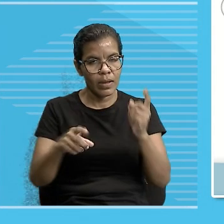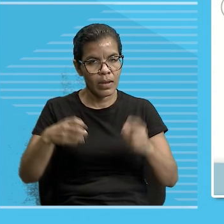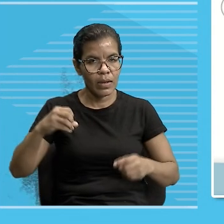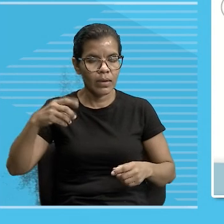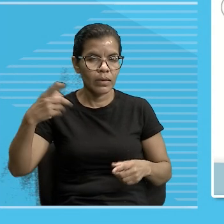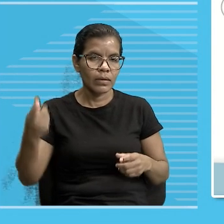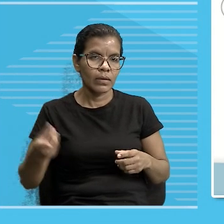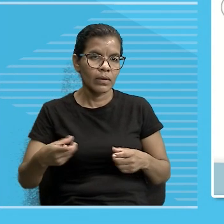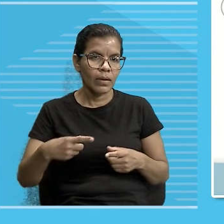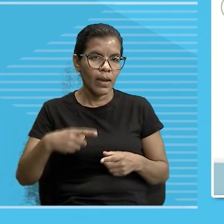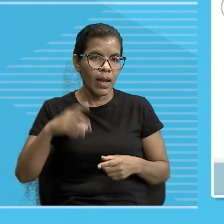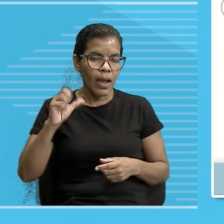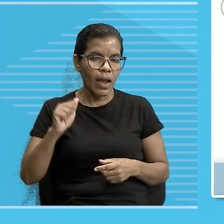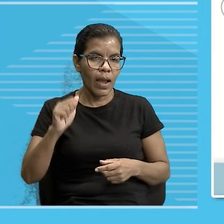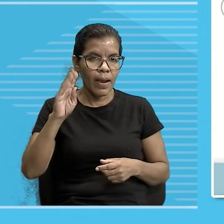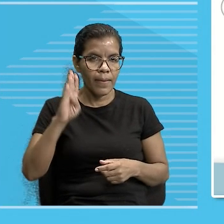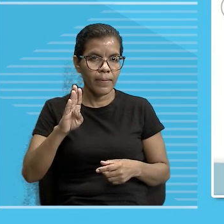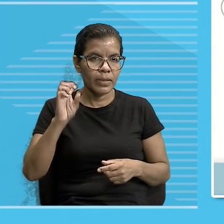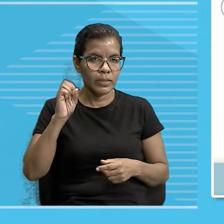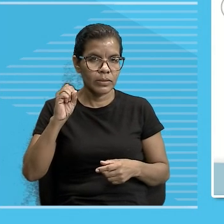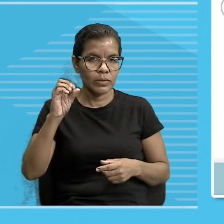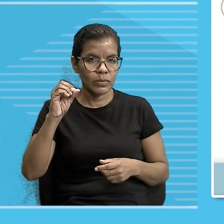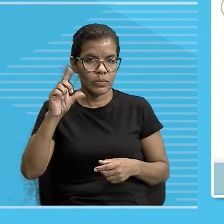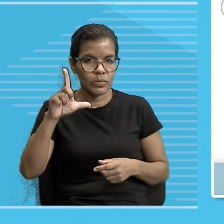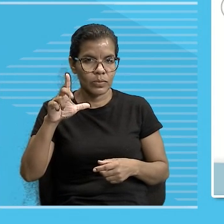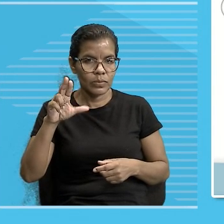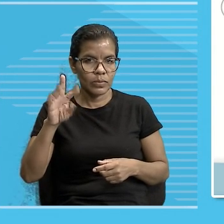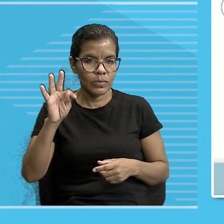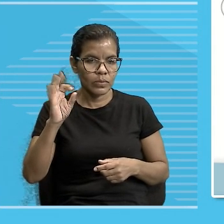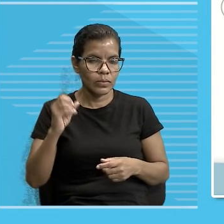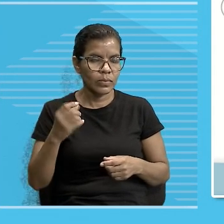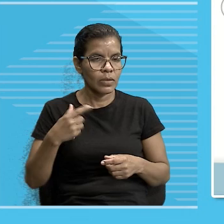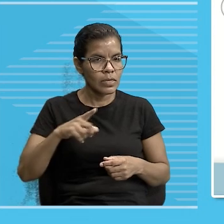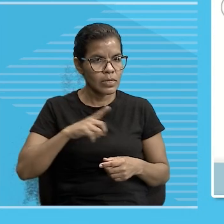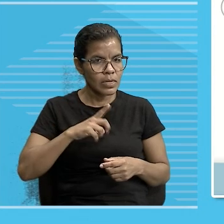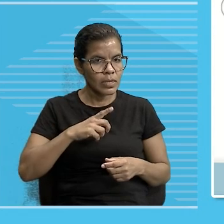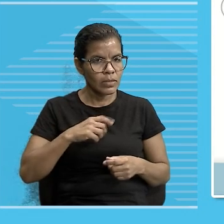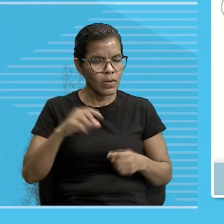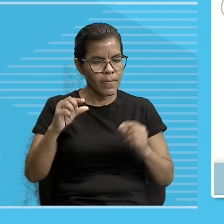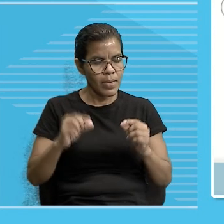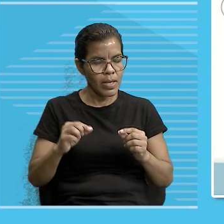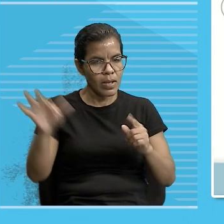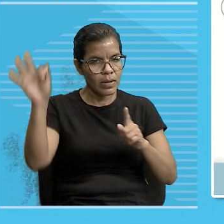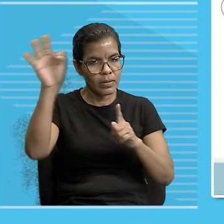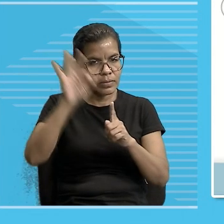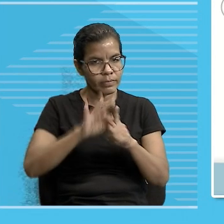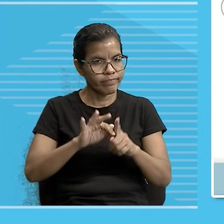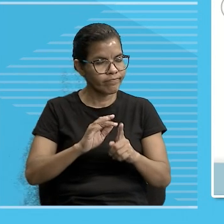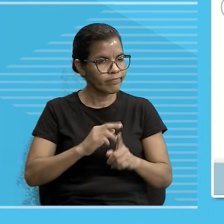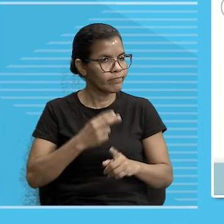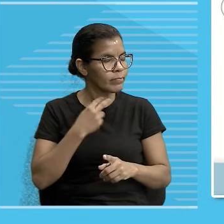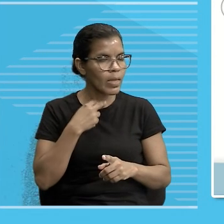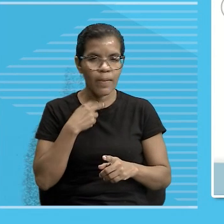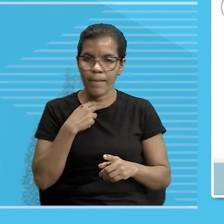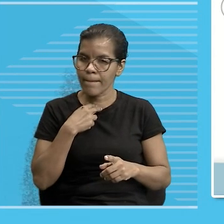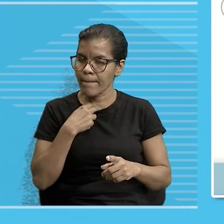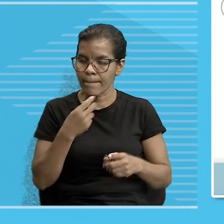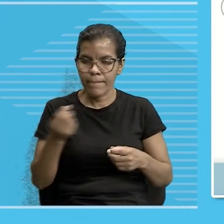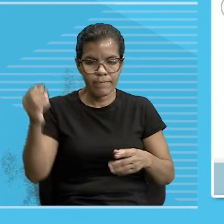ela tem a sua menor temperatura. Tá? Não pode passar disso.